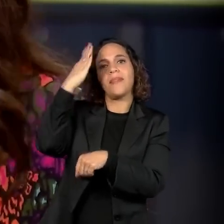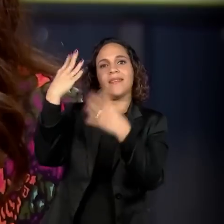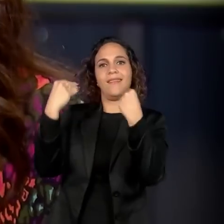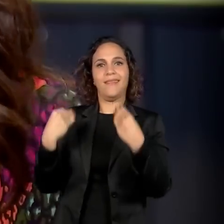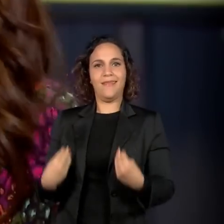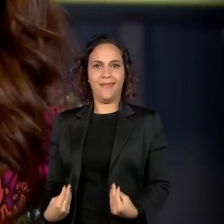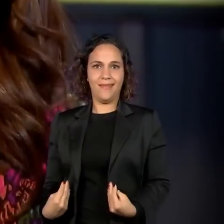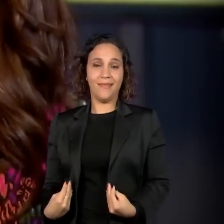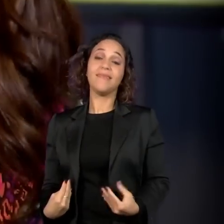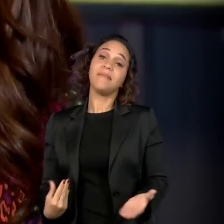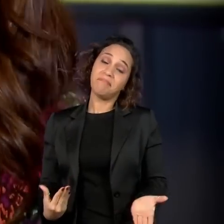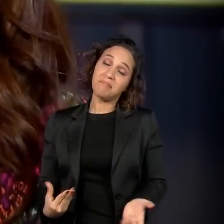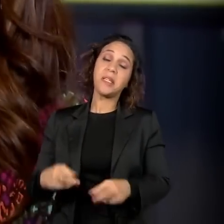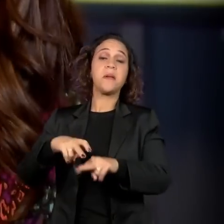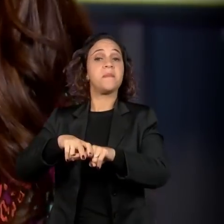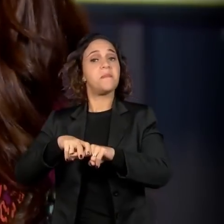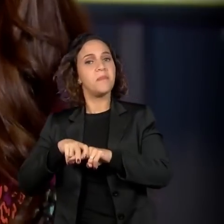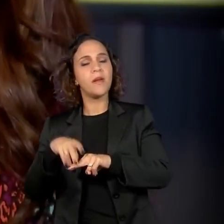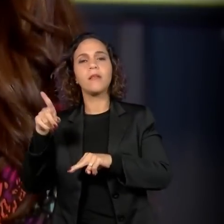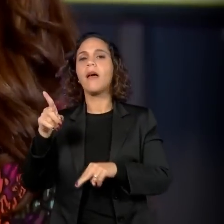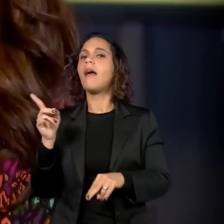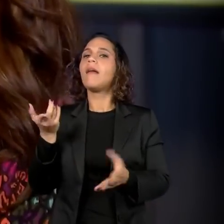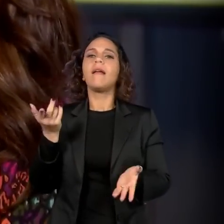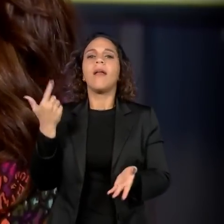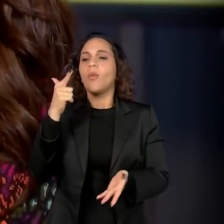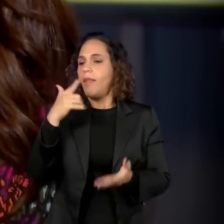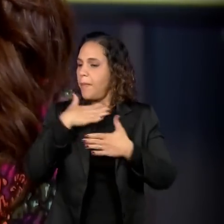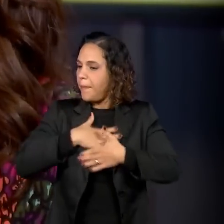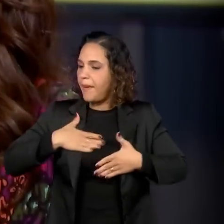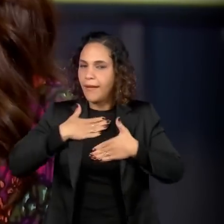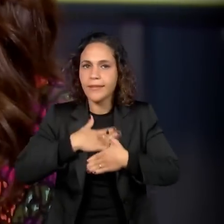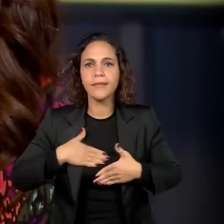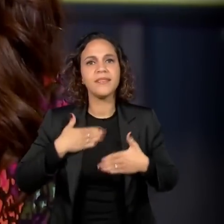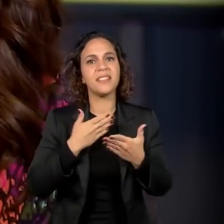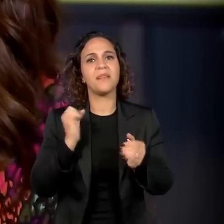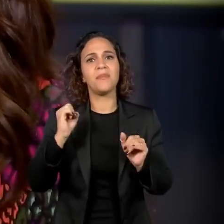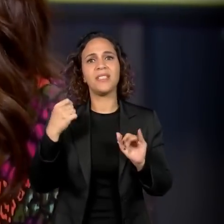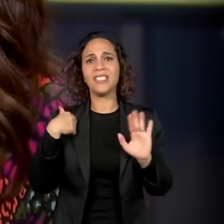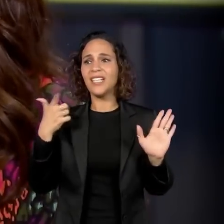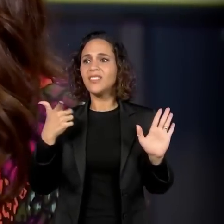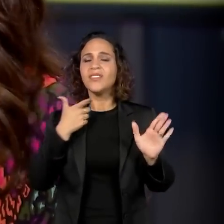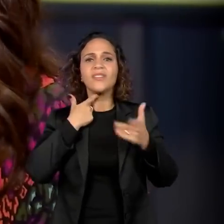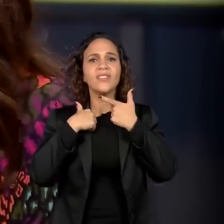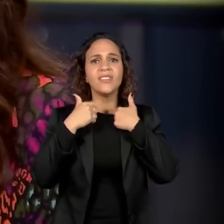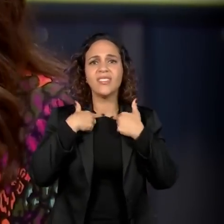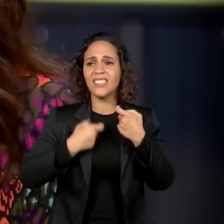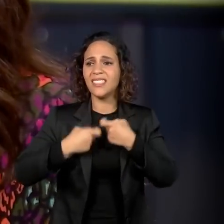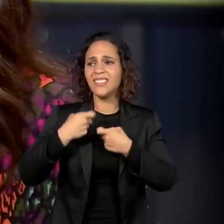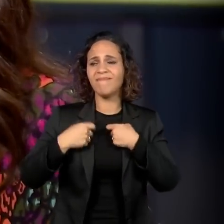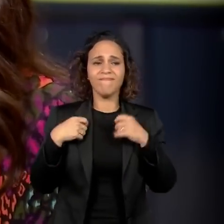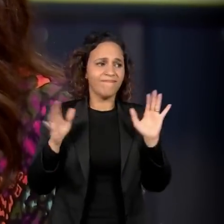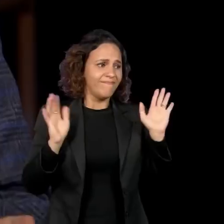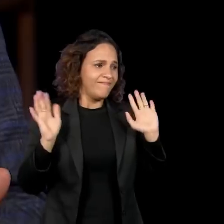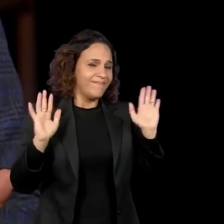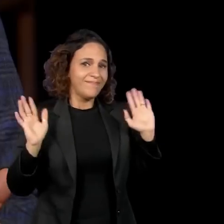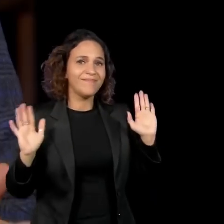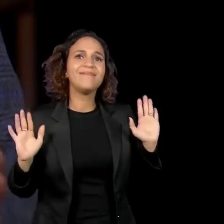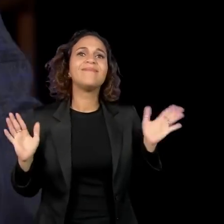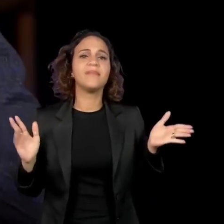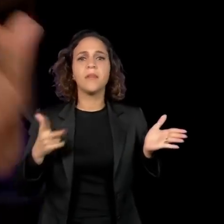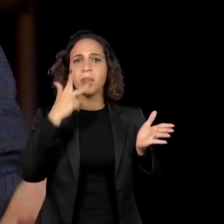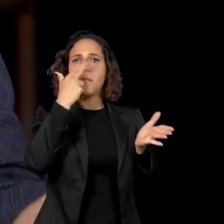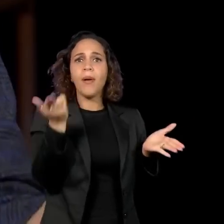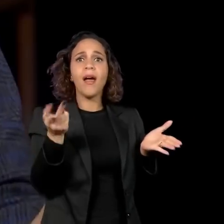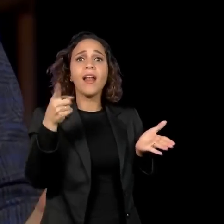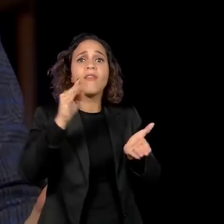é por isso que ela provavelmente não vai ter prazer, provavelmente não vai mais querer ter desejo de praticar esse sexo. É uma epidemia, né,